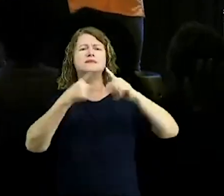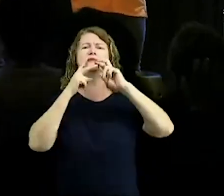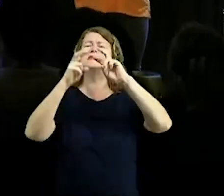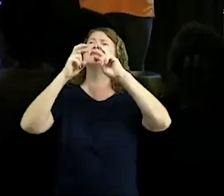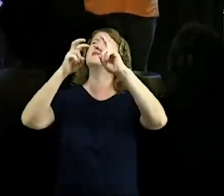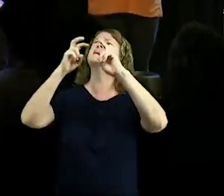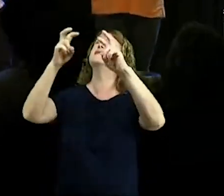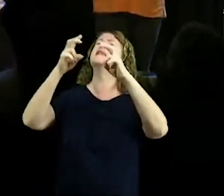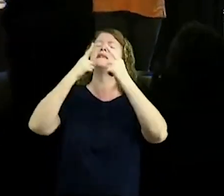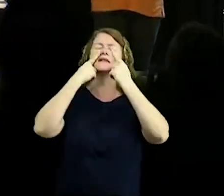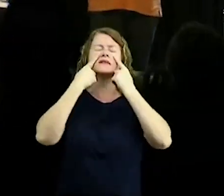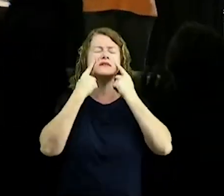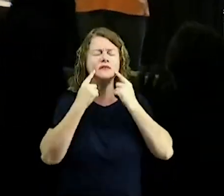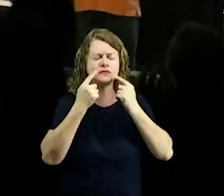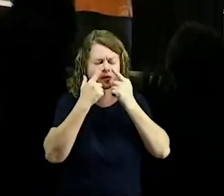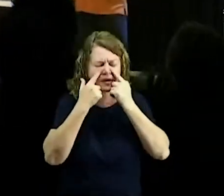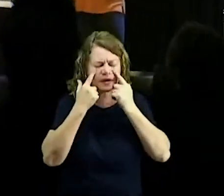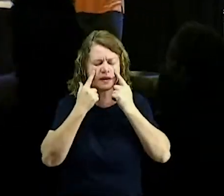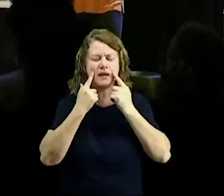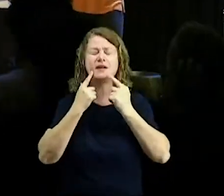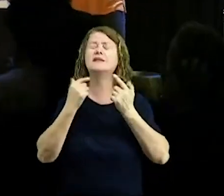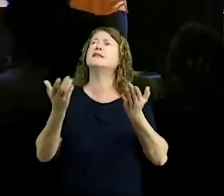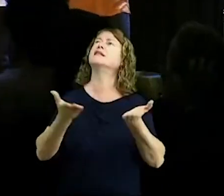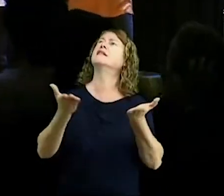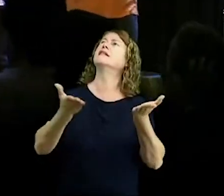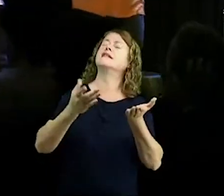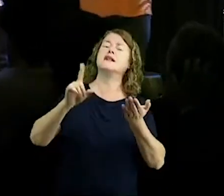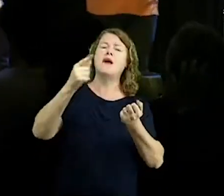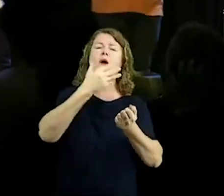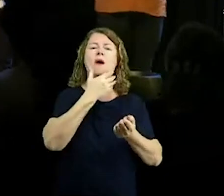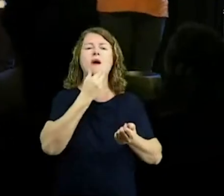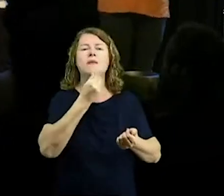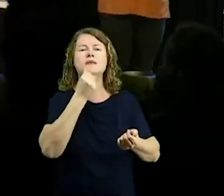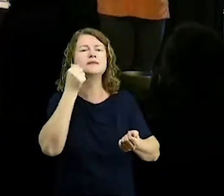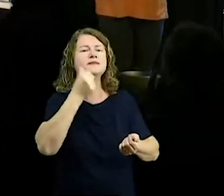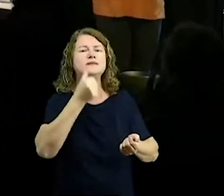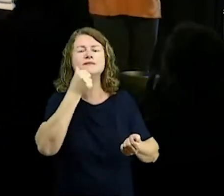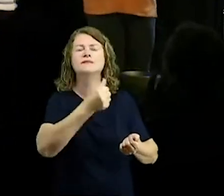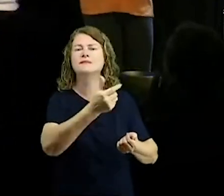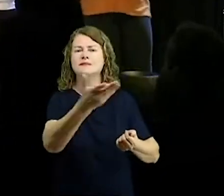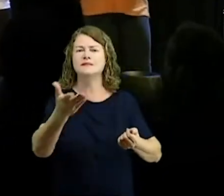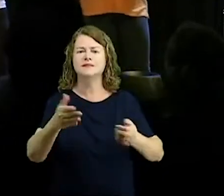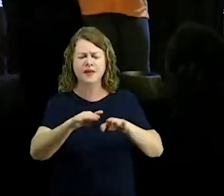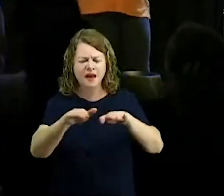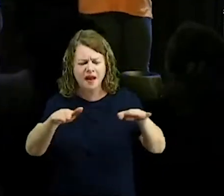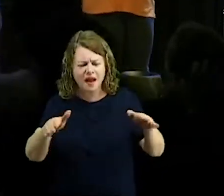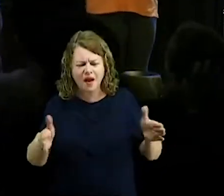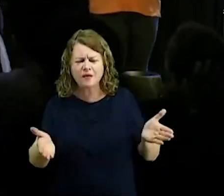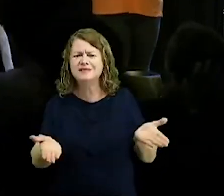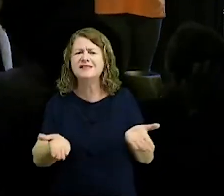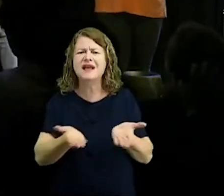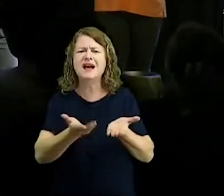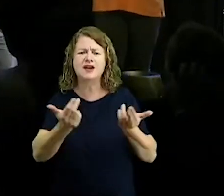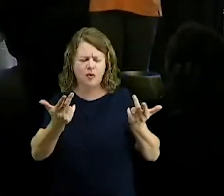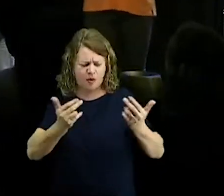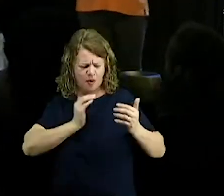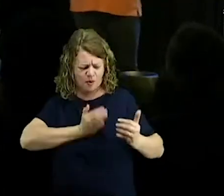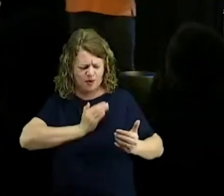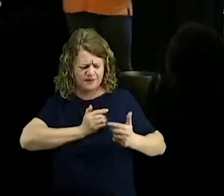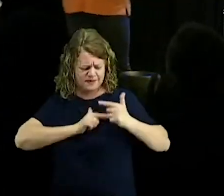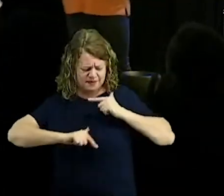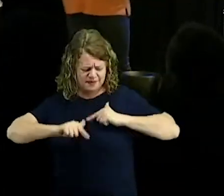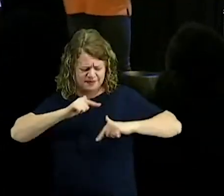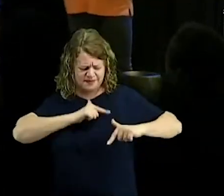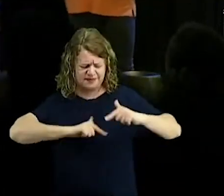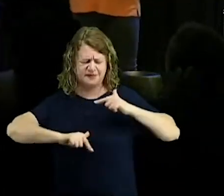tem derramado lágrimas agora, Pai. Aqui estão homens e mulheres que estão levantando um altar, estão tirando as cinzas do altar, estão